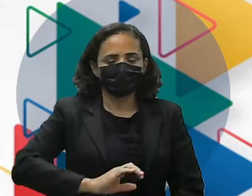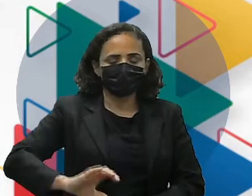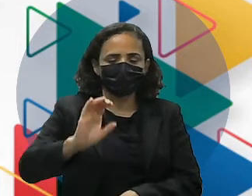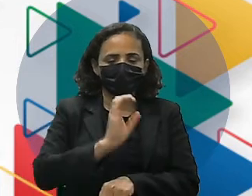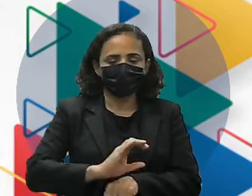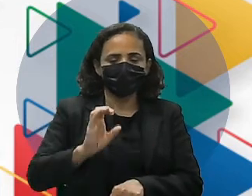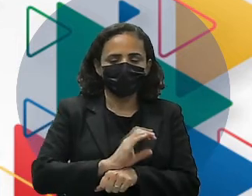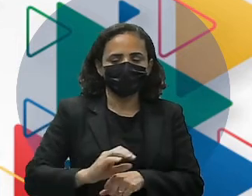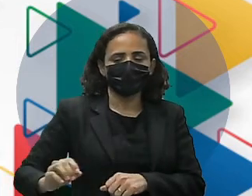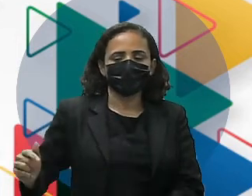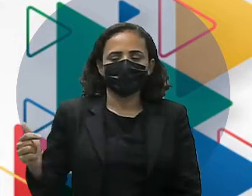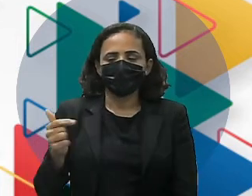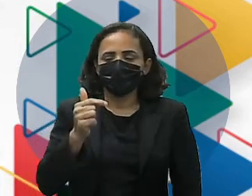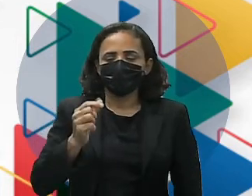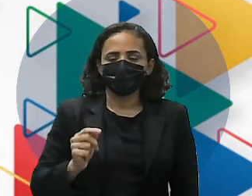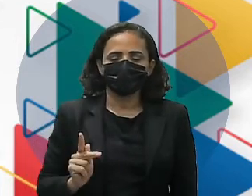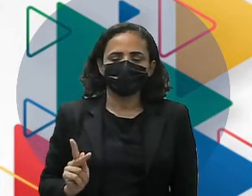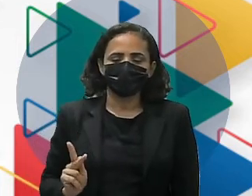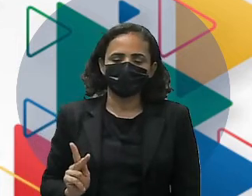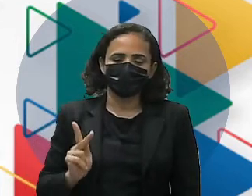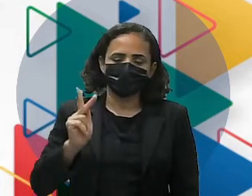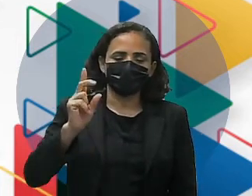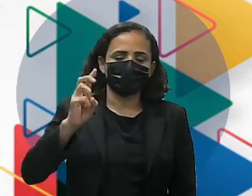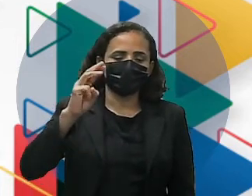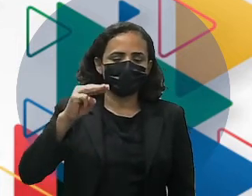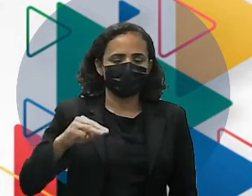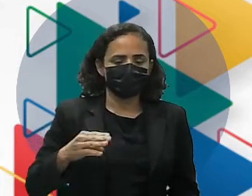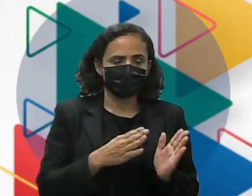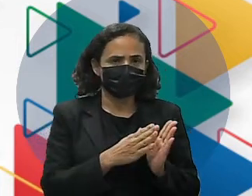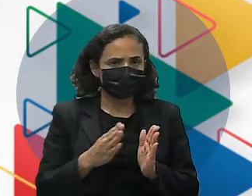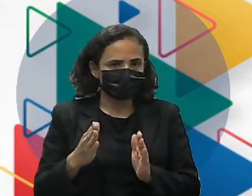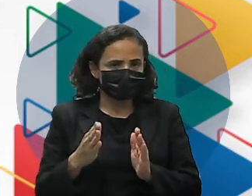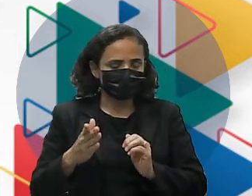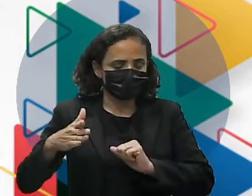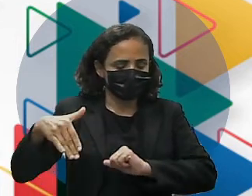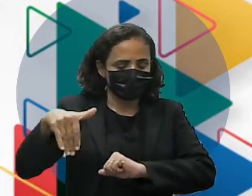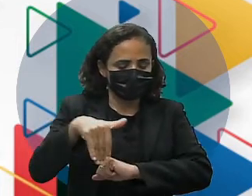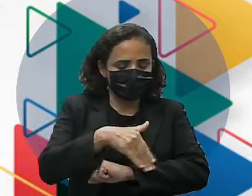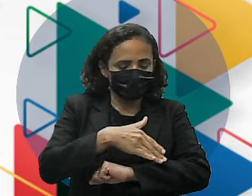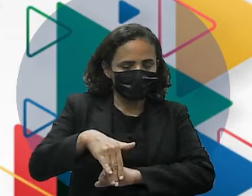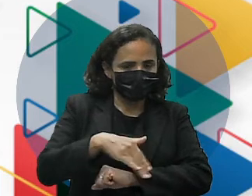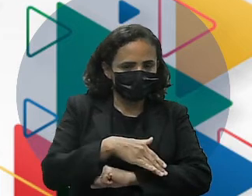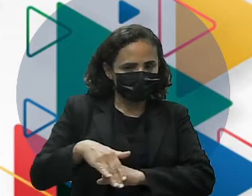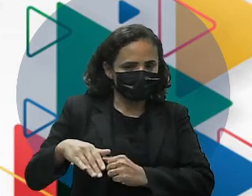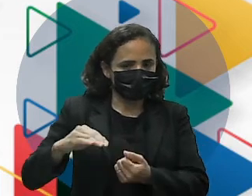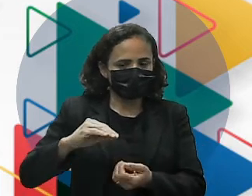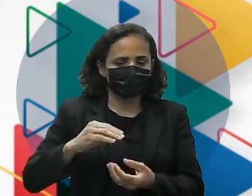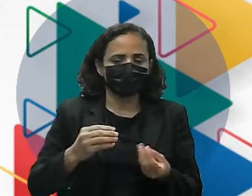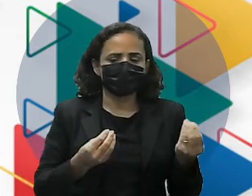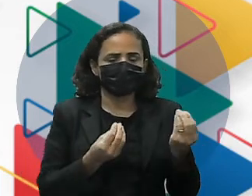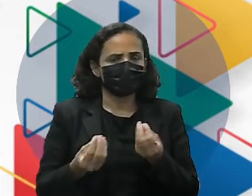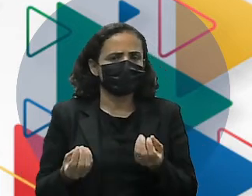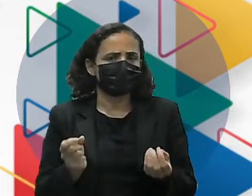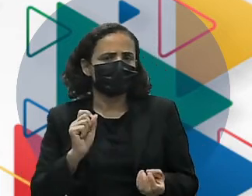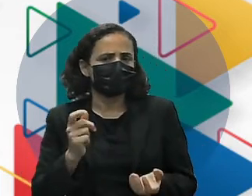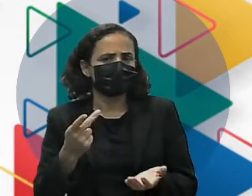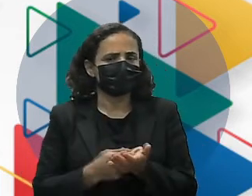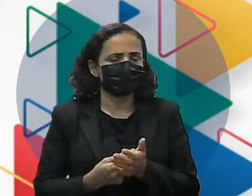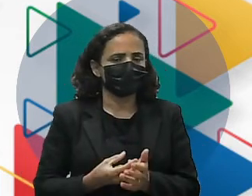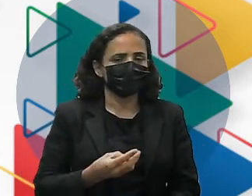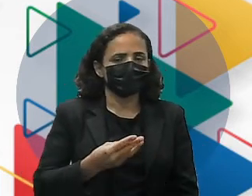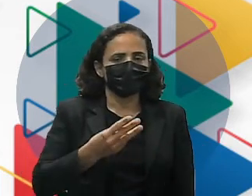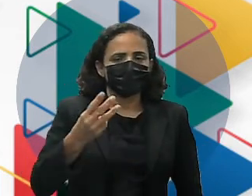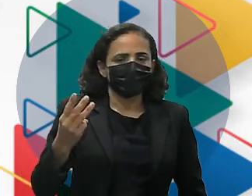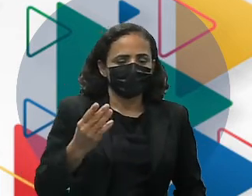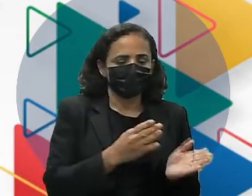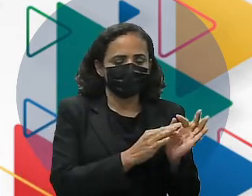2 quilômetros em uma estrada de terra. Se a parte em rodovia federal corresponde a 3/4